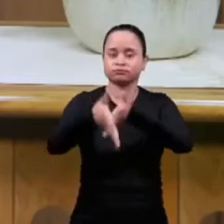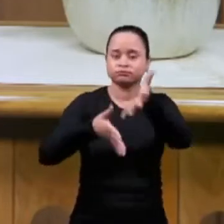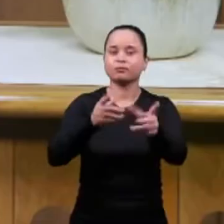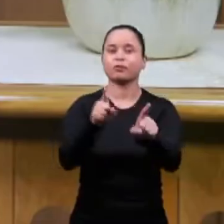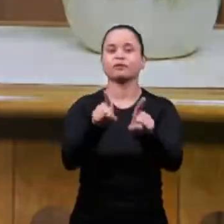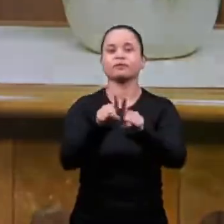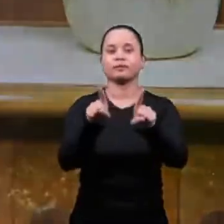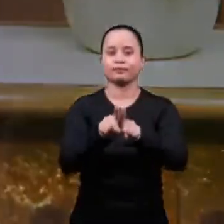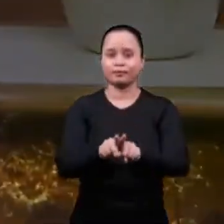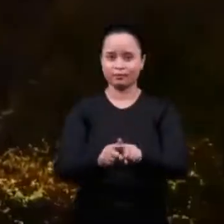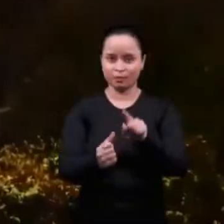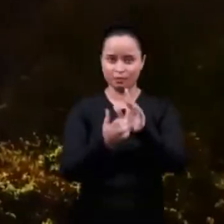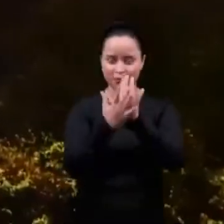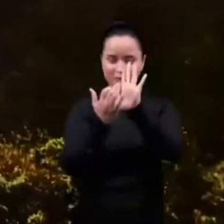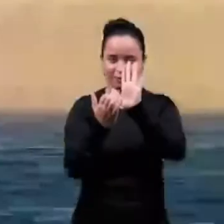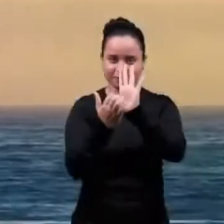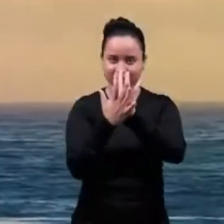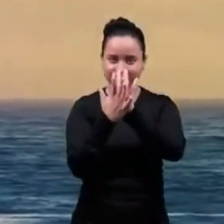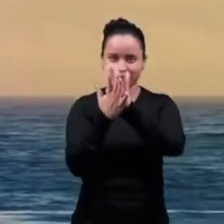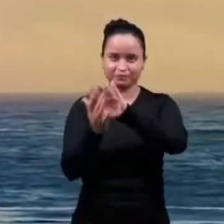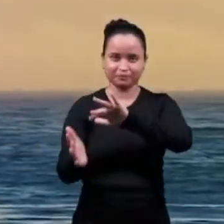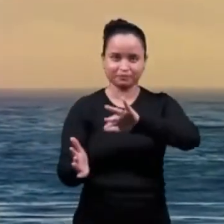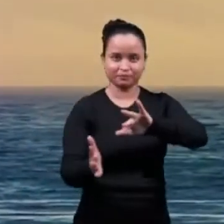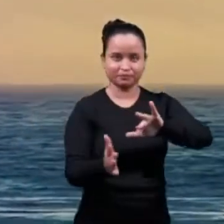do nosso Deus.